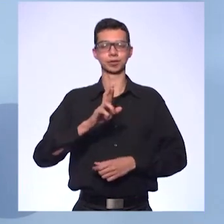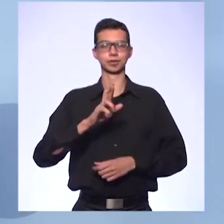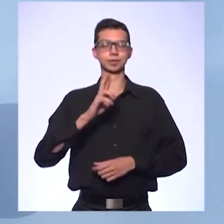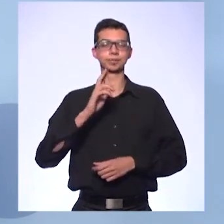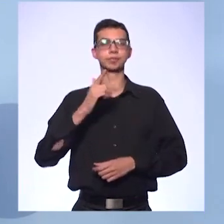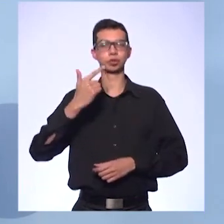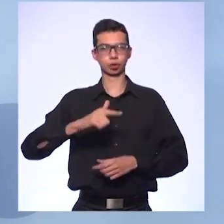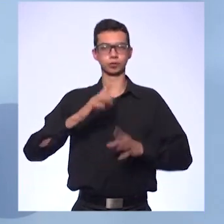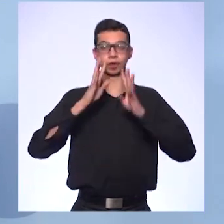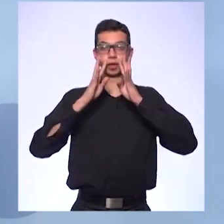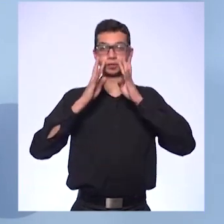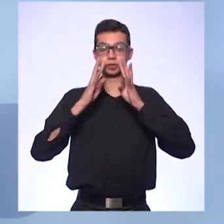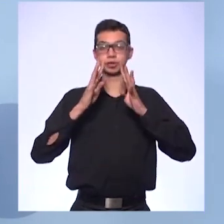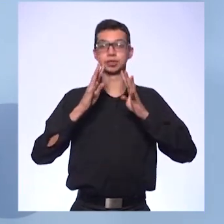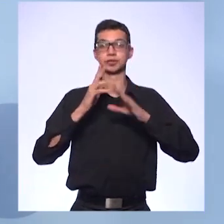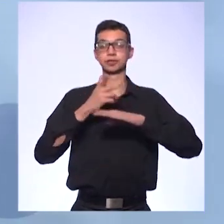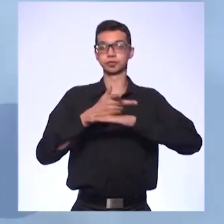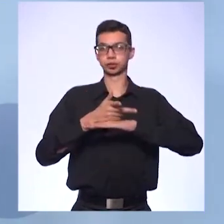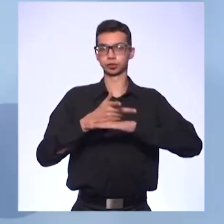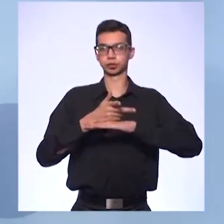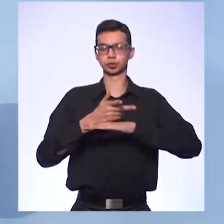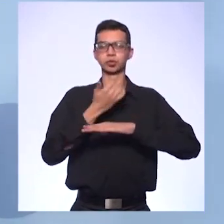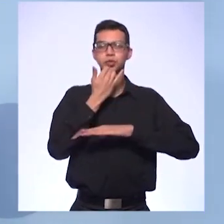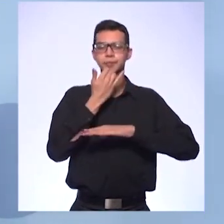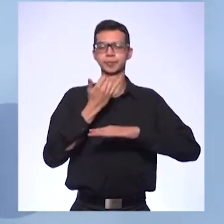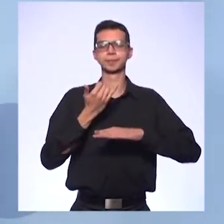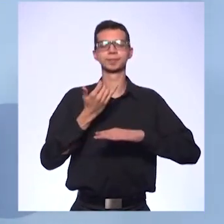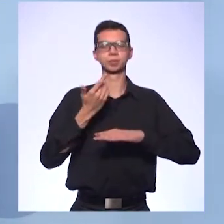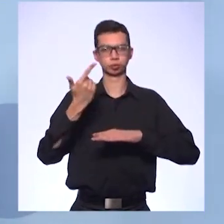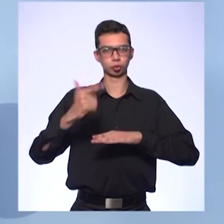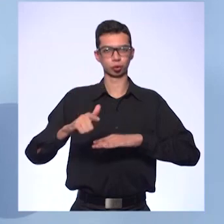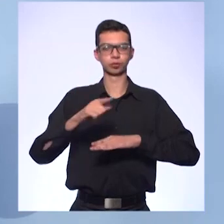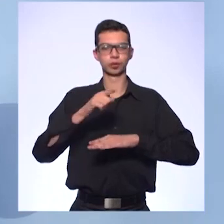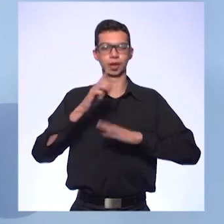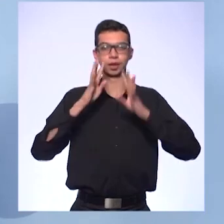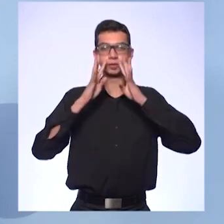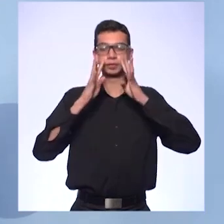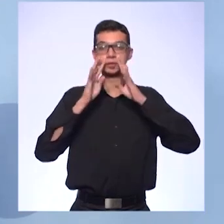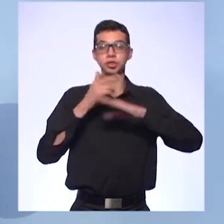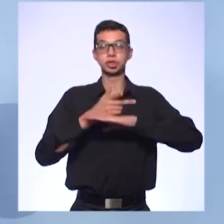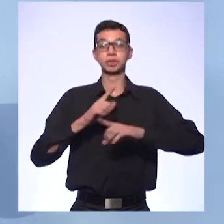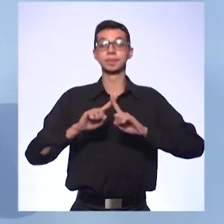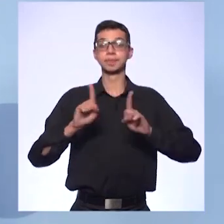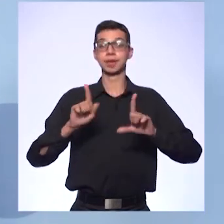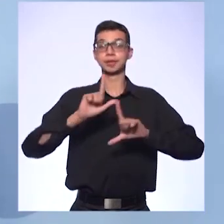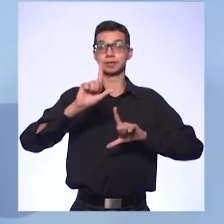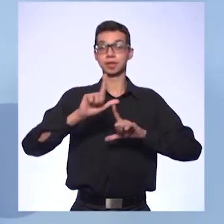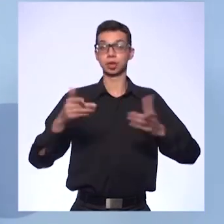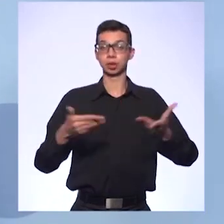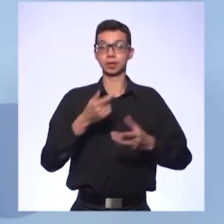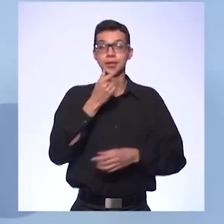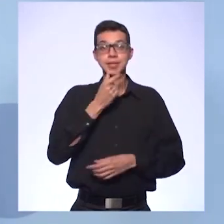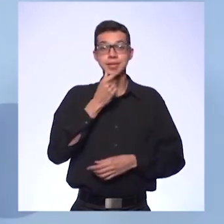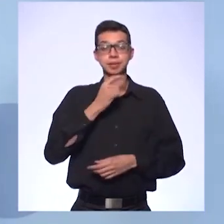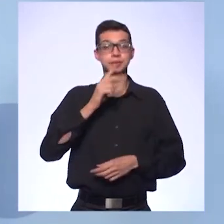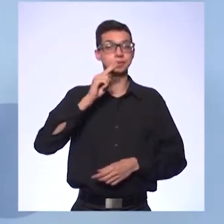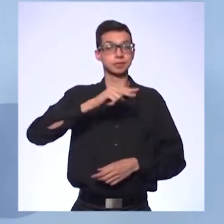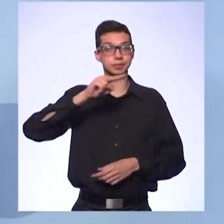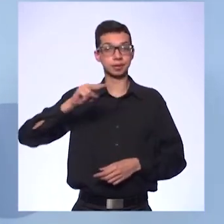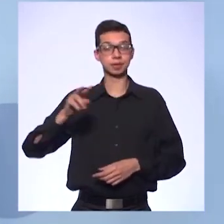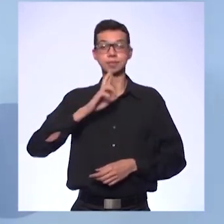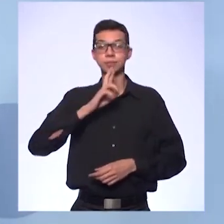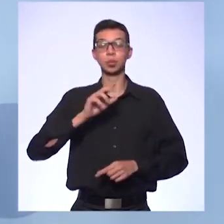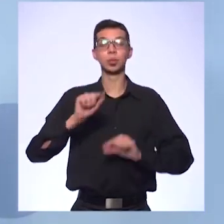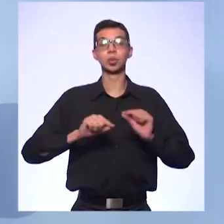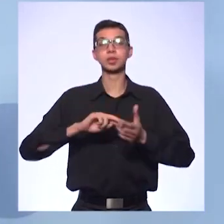mais uma vez agora no chat. Desculpa, vão assistir mais uma vez o vídeo, só que esse vídeo agora vai estar com a legenda em inglês. E eu quero que vocês respondam